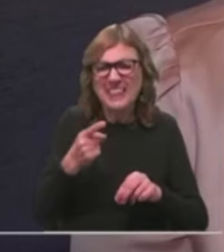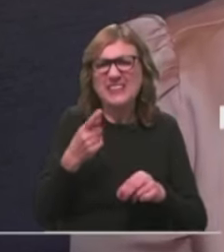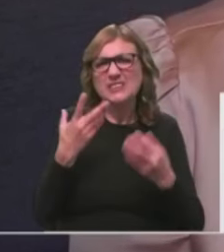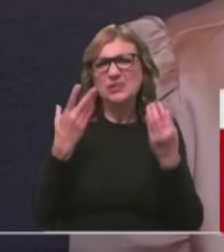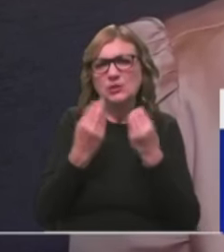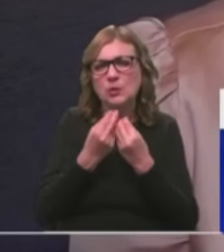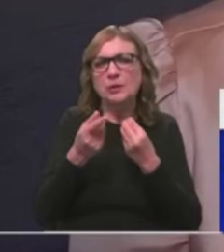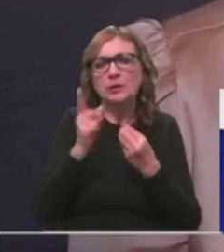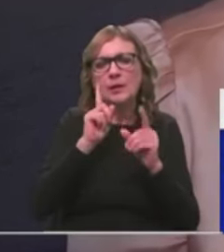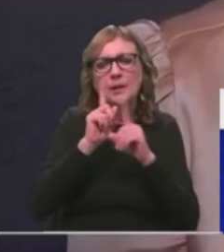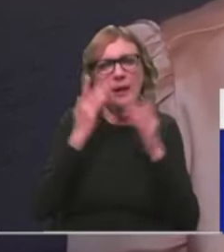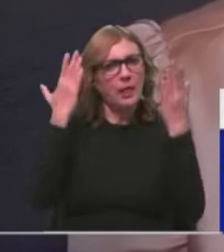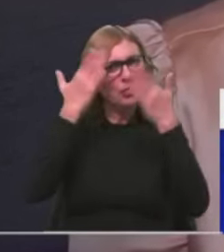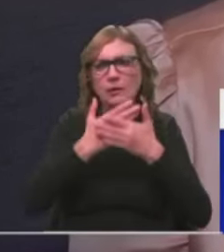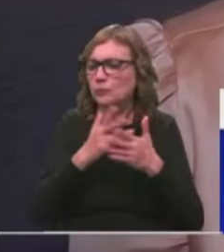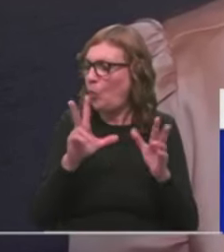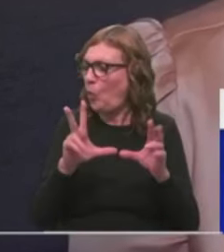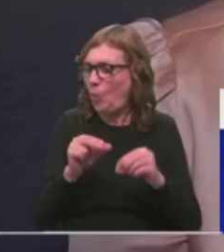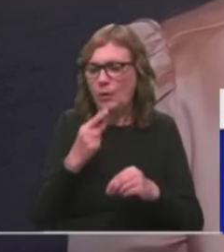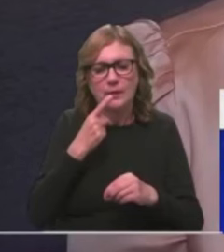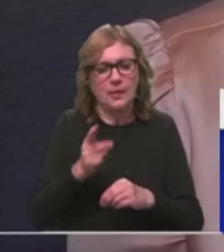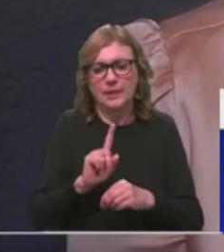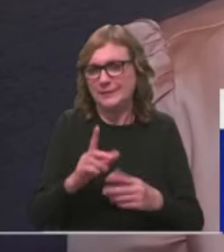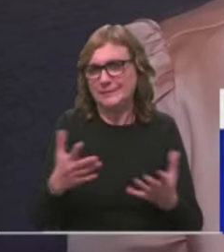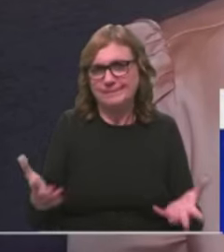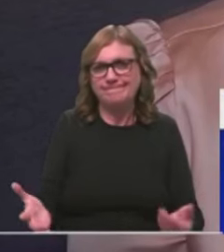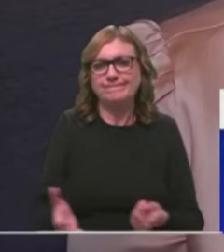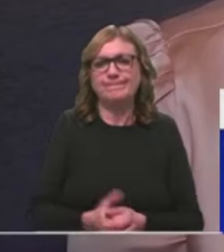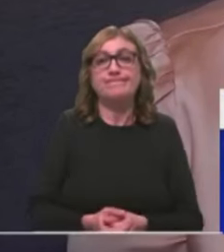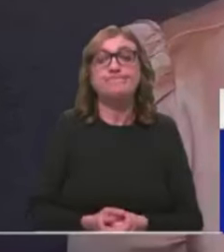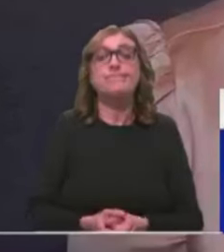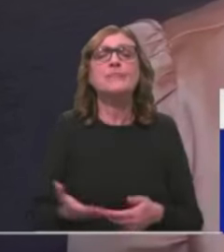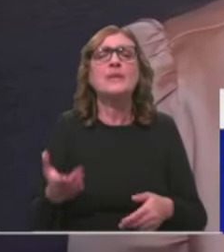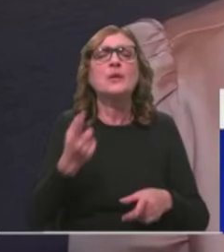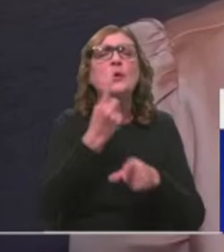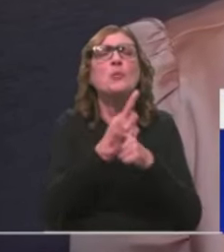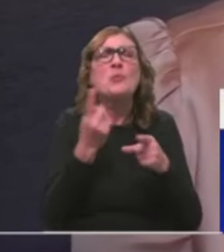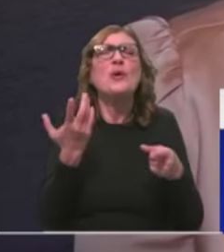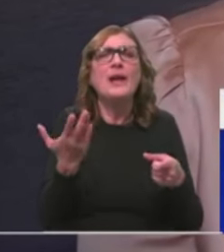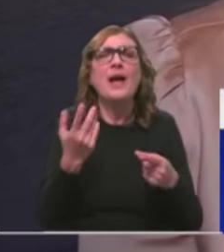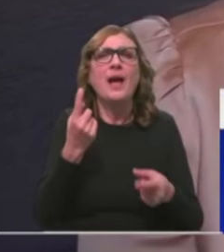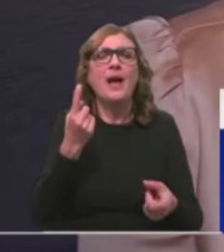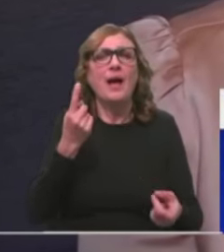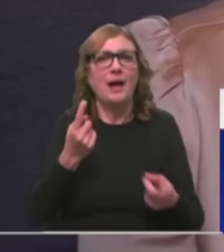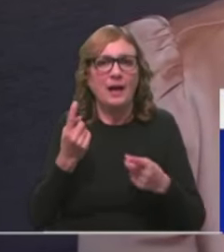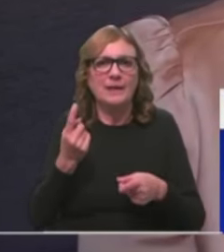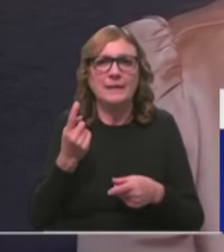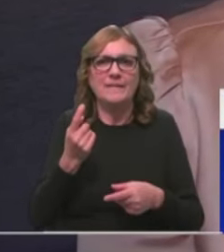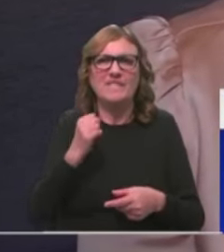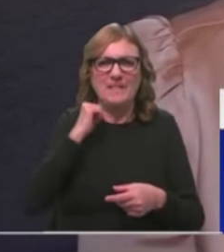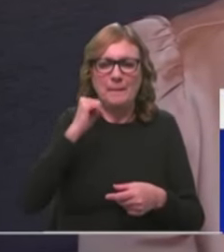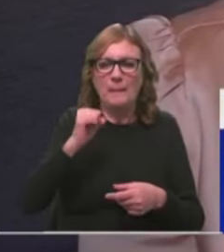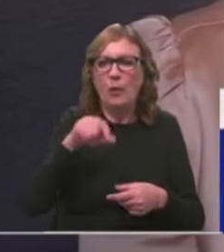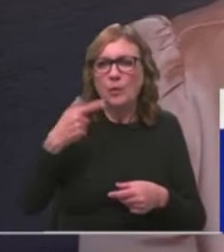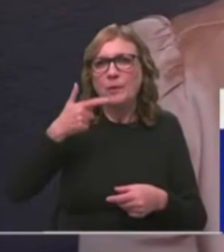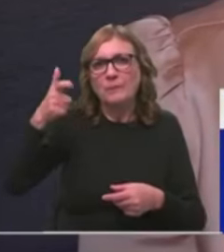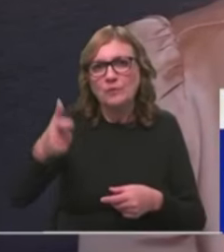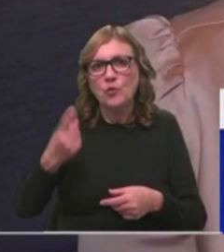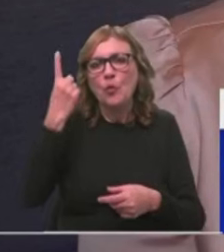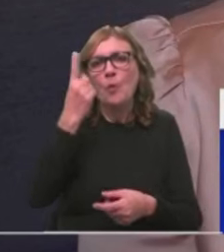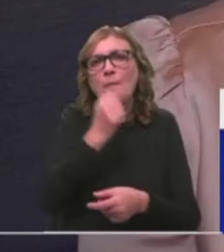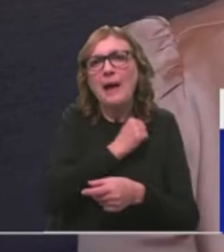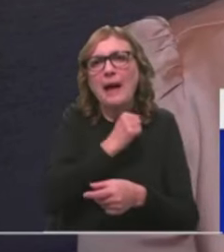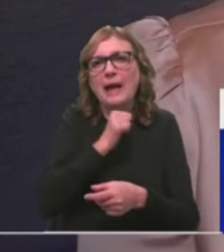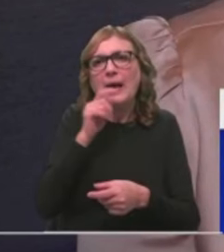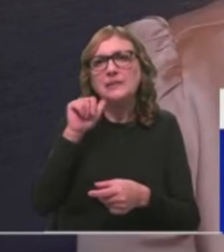com ela naquela noite não não eh Sara porque é que alguém iria matar outra numa casa onde